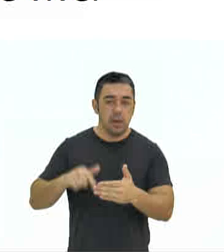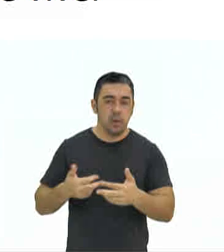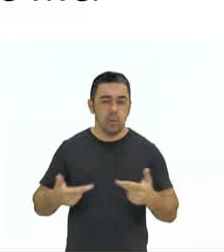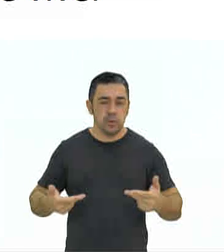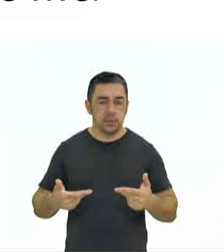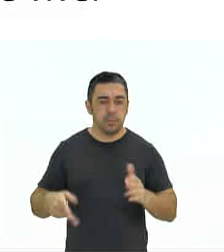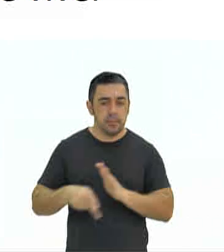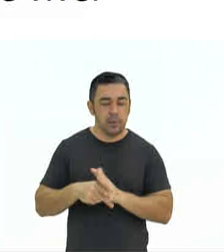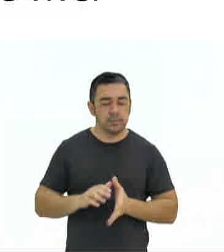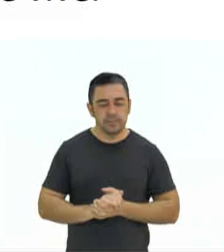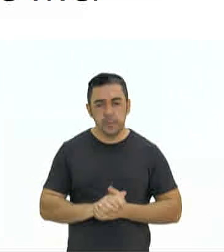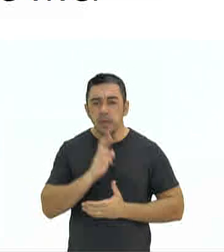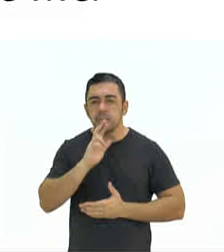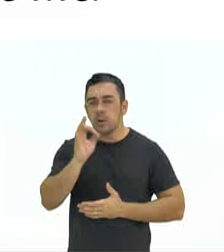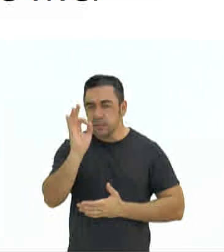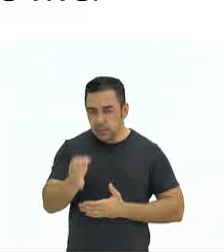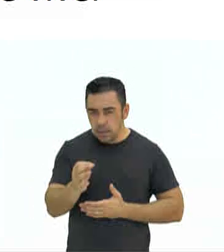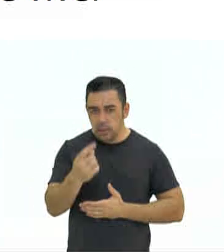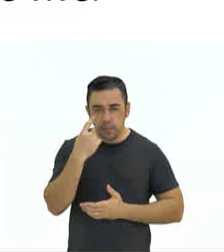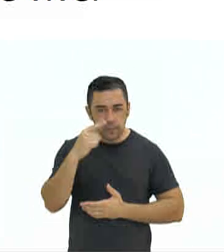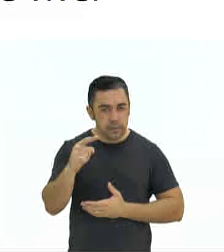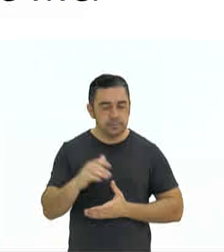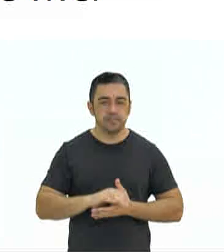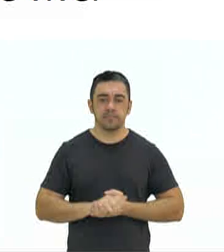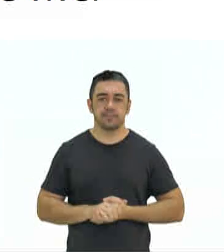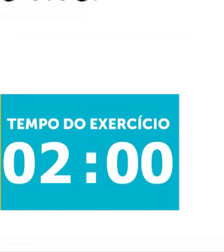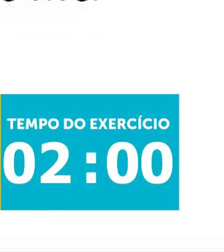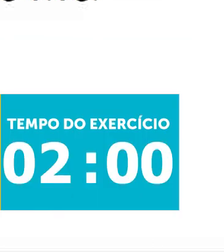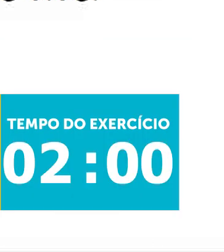artesanais. Marque a alternativa correta, volto rapidinho.